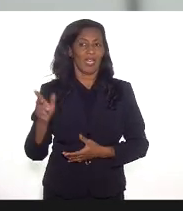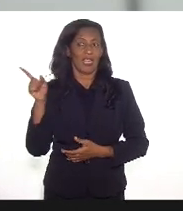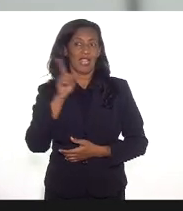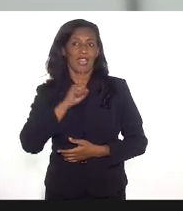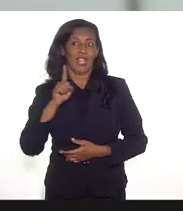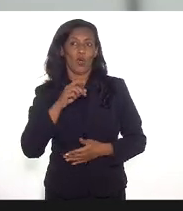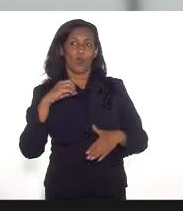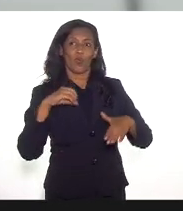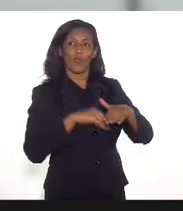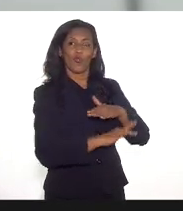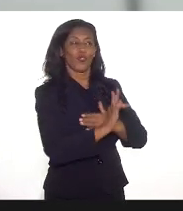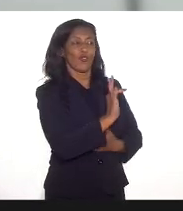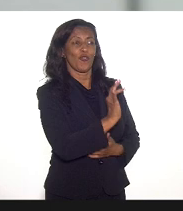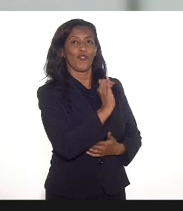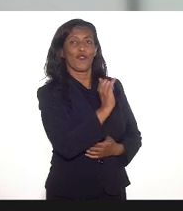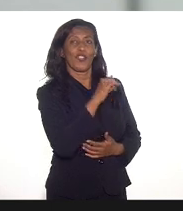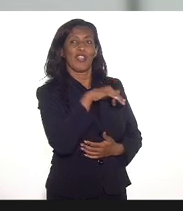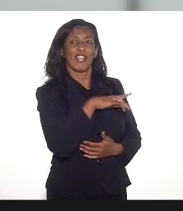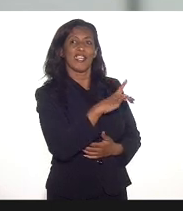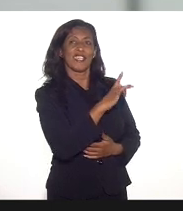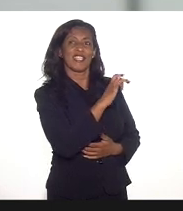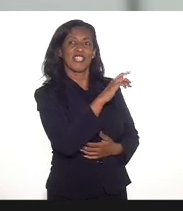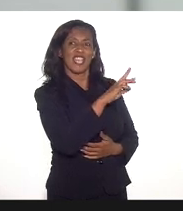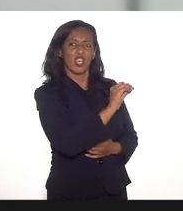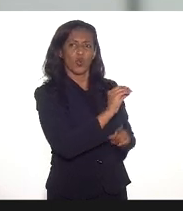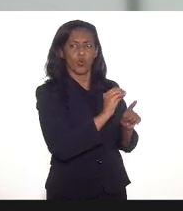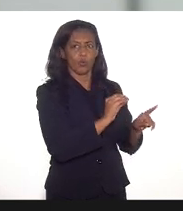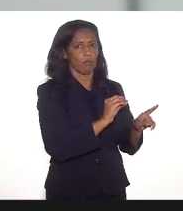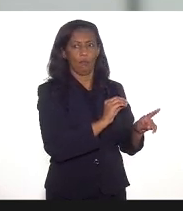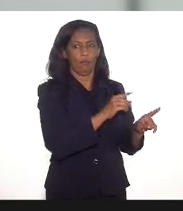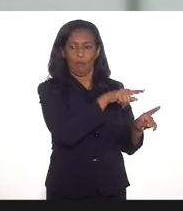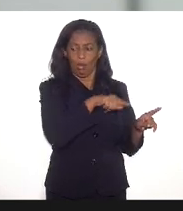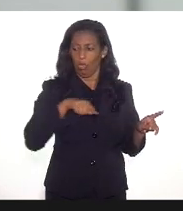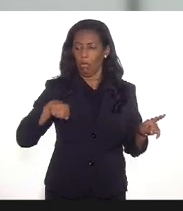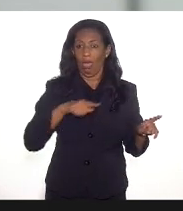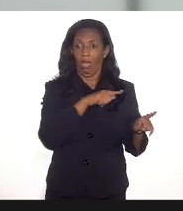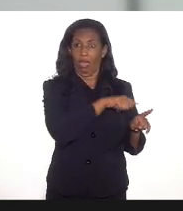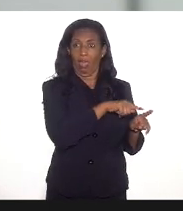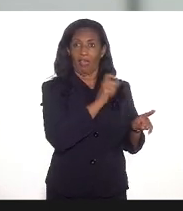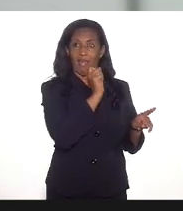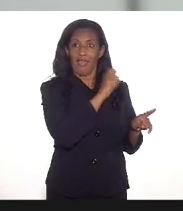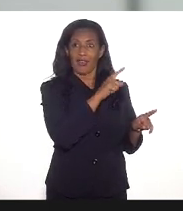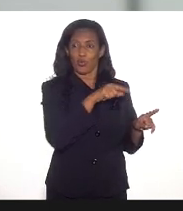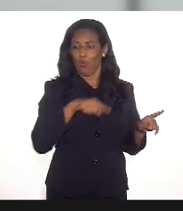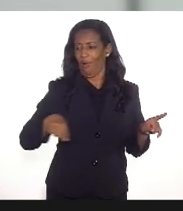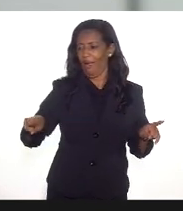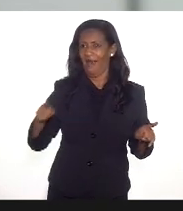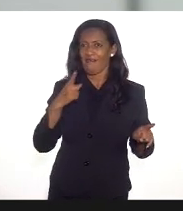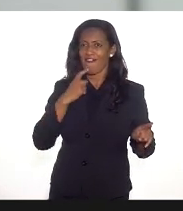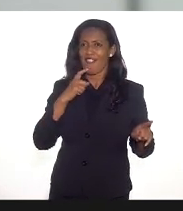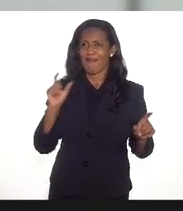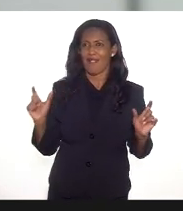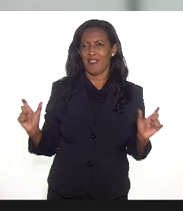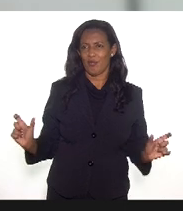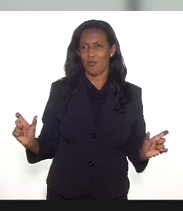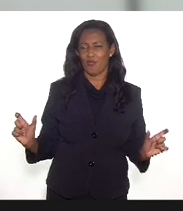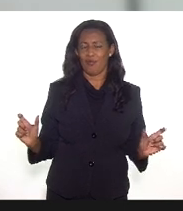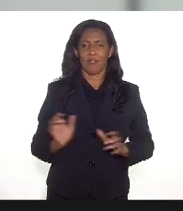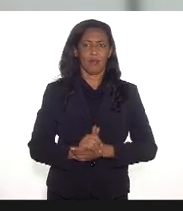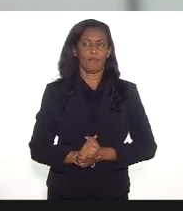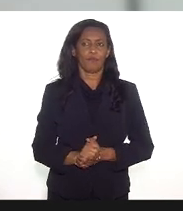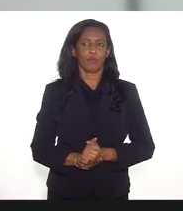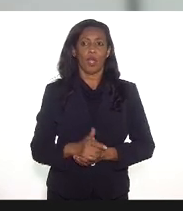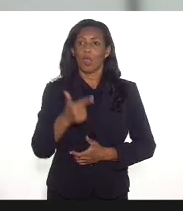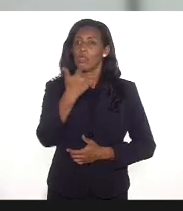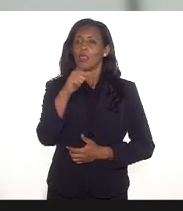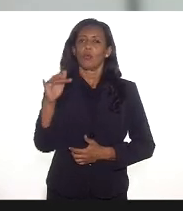Fundo Financeiro. E o Fundo Previdenciário está em azul. Não existe fundo